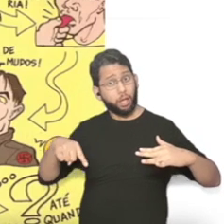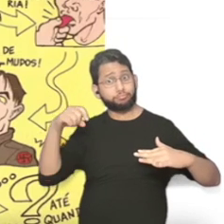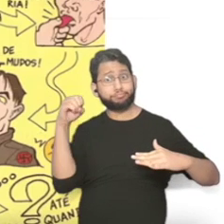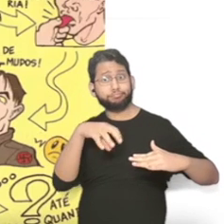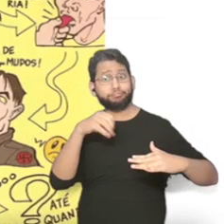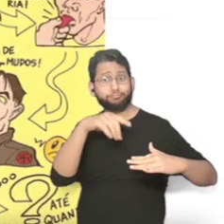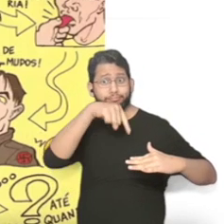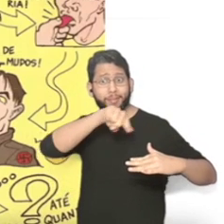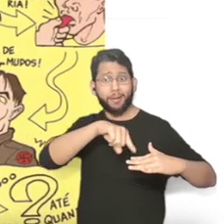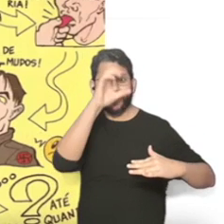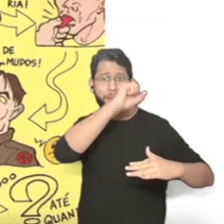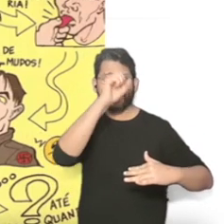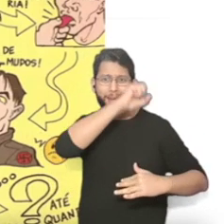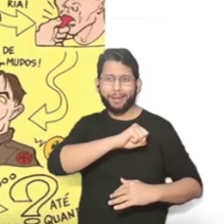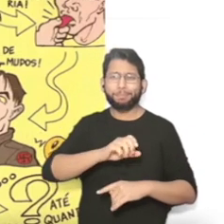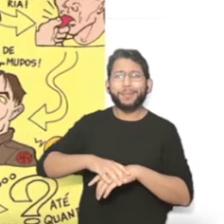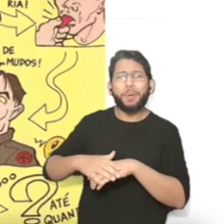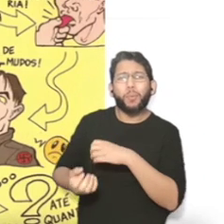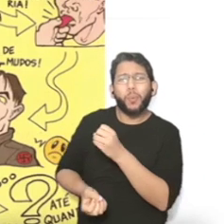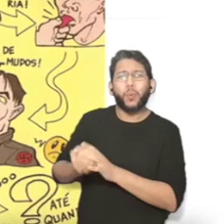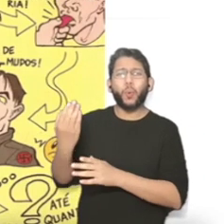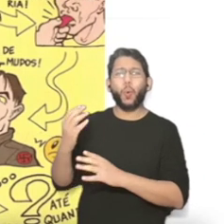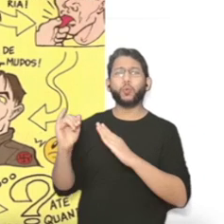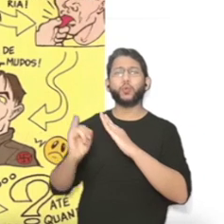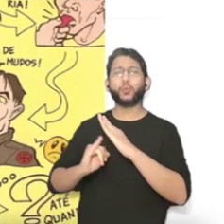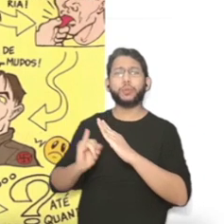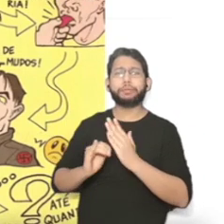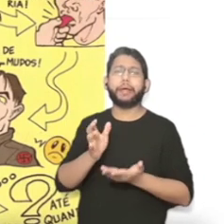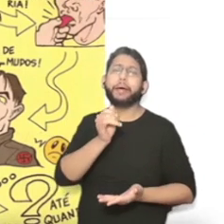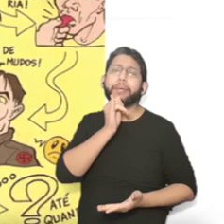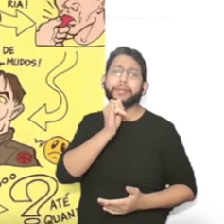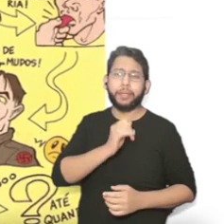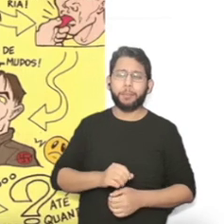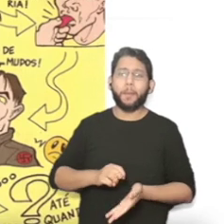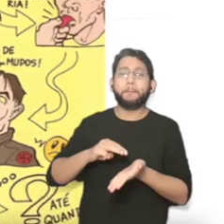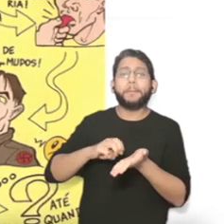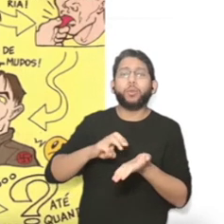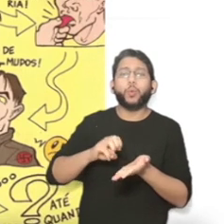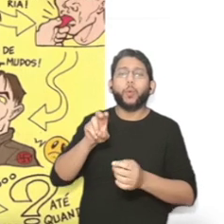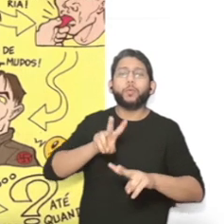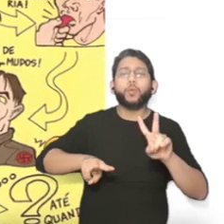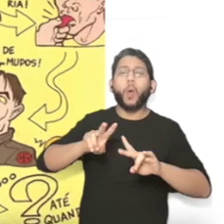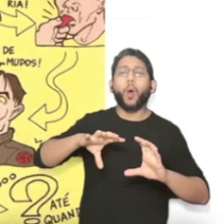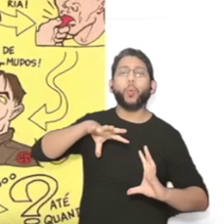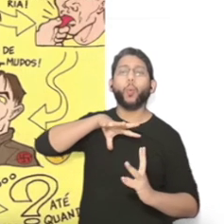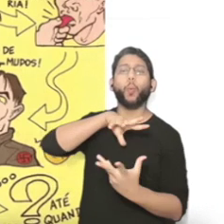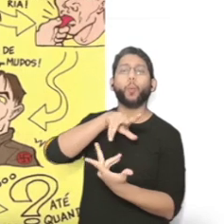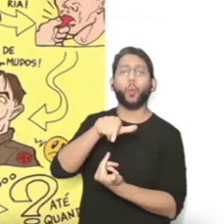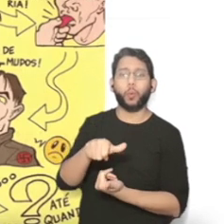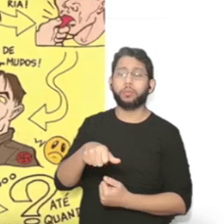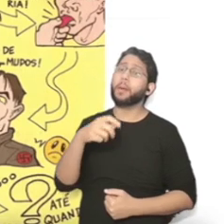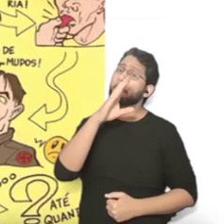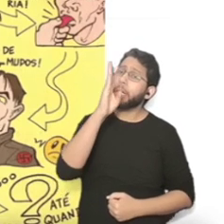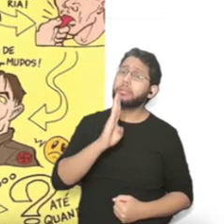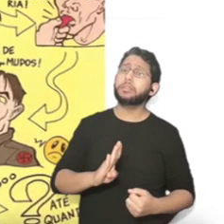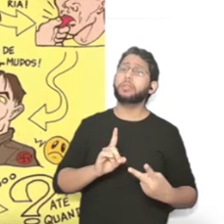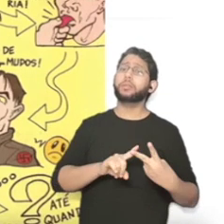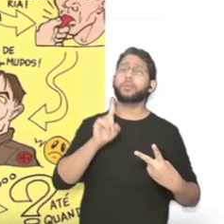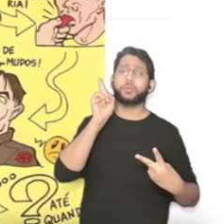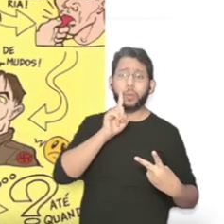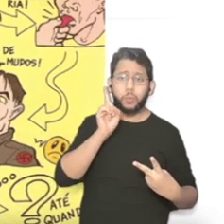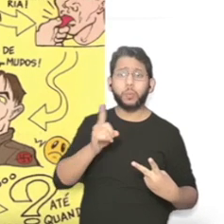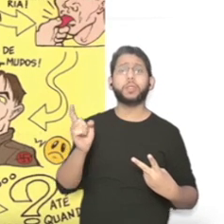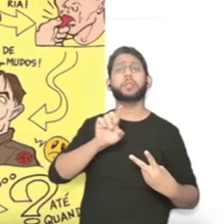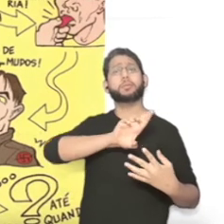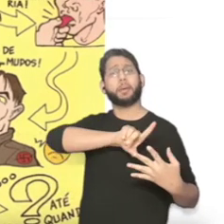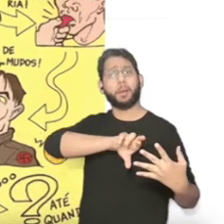fundaram instituições de educação de surdos com o método visual por várias partes do mundo, inclusive Brasil e Estados